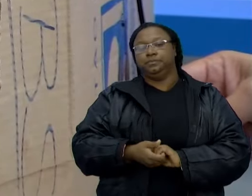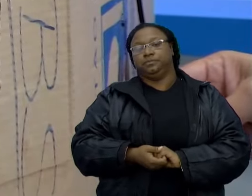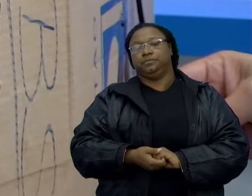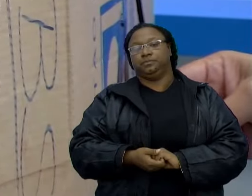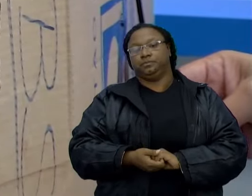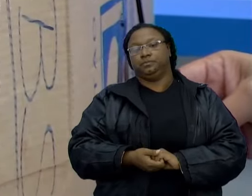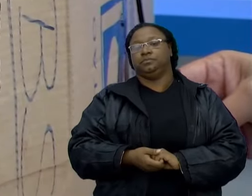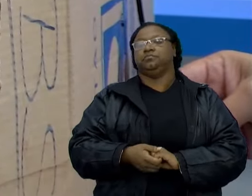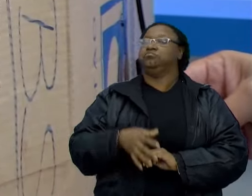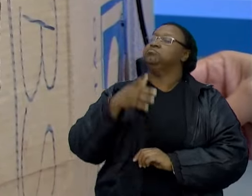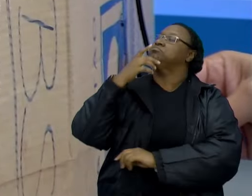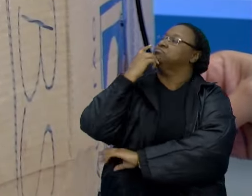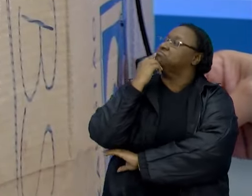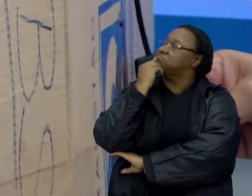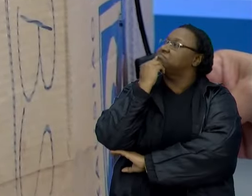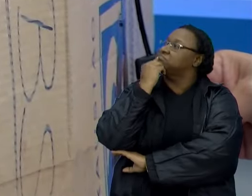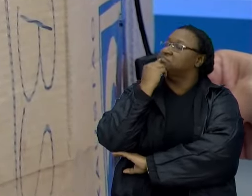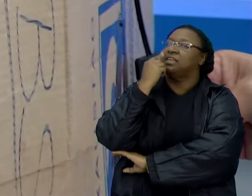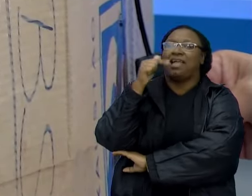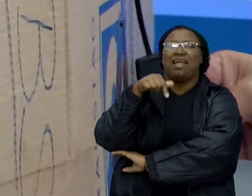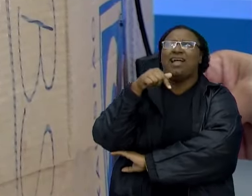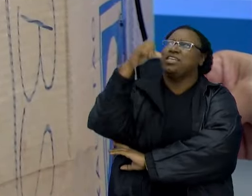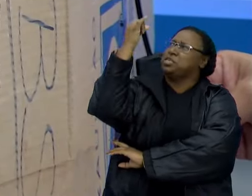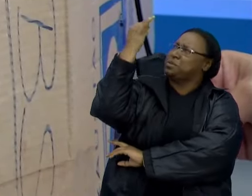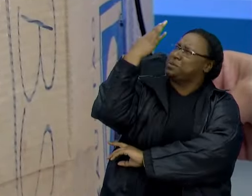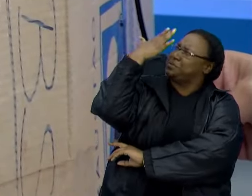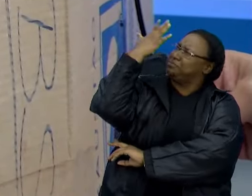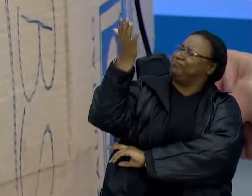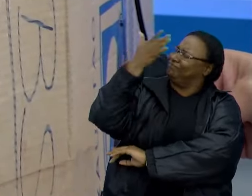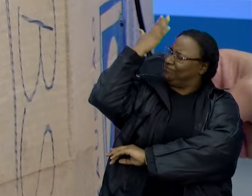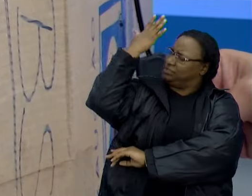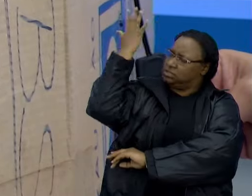Ó. É que aqui tem um pouquinho de luz atrapalhando, mas não tem, já dá para você ter uma